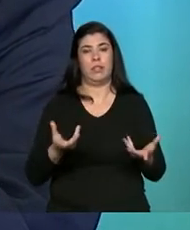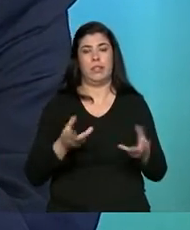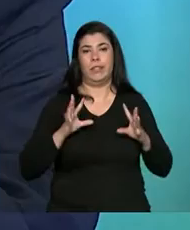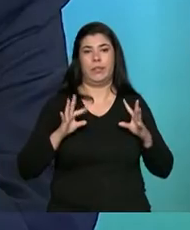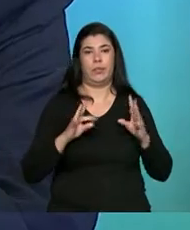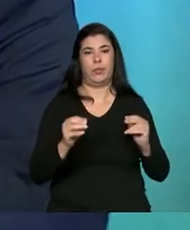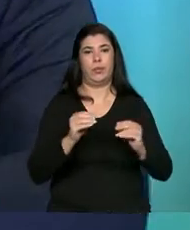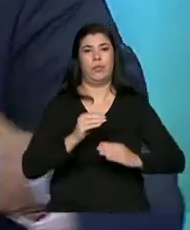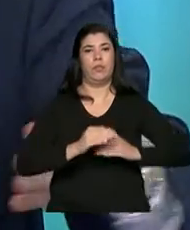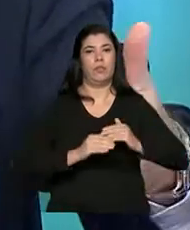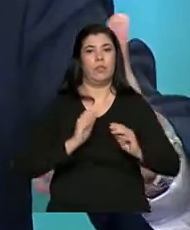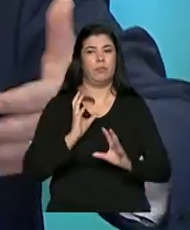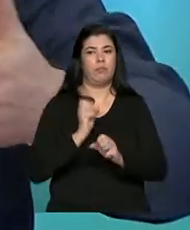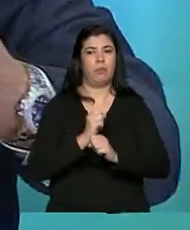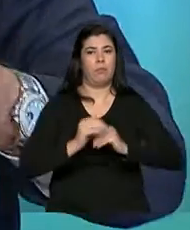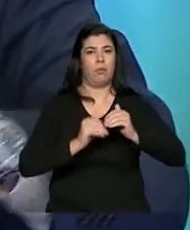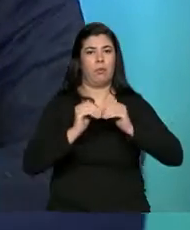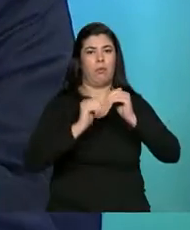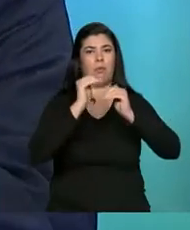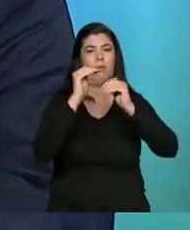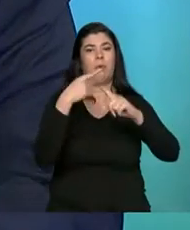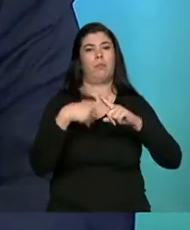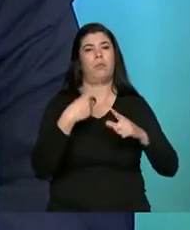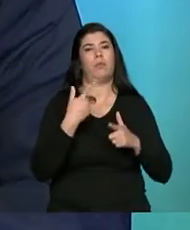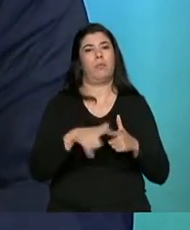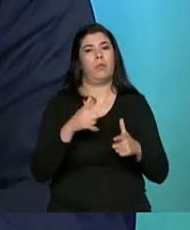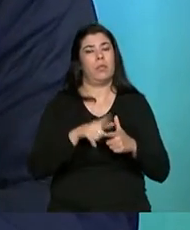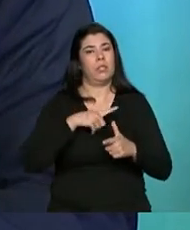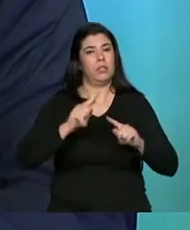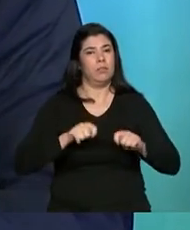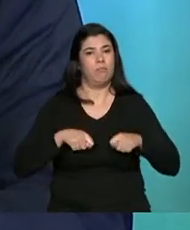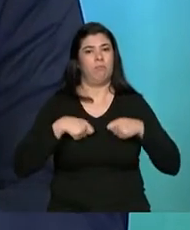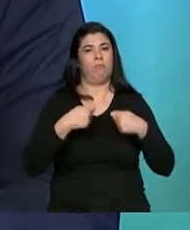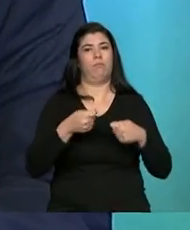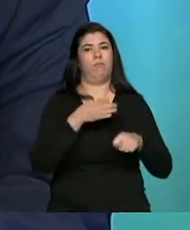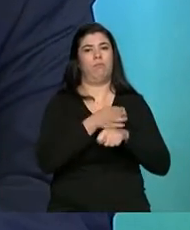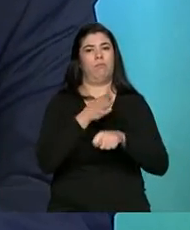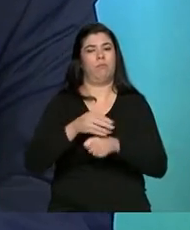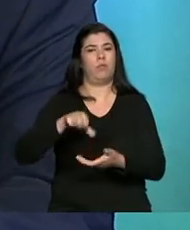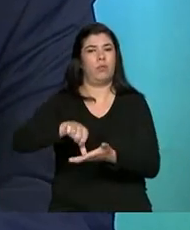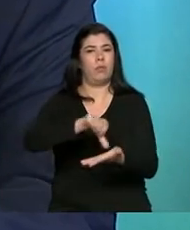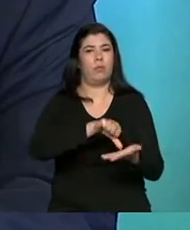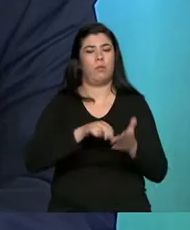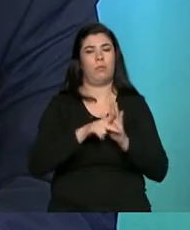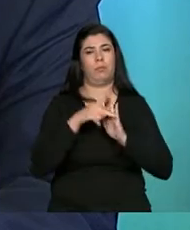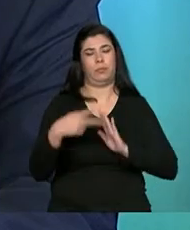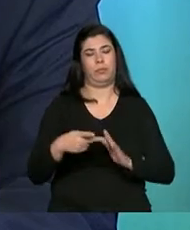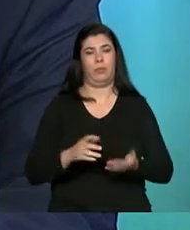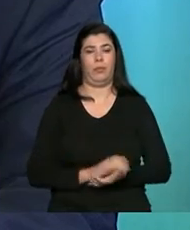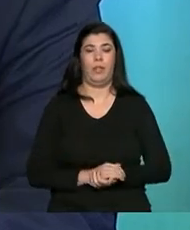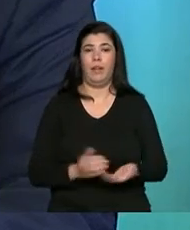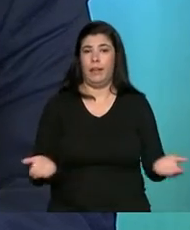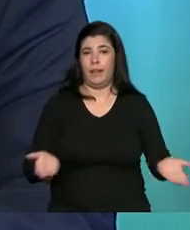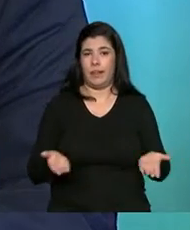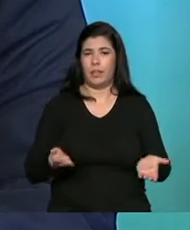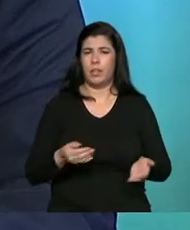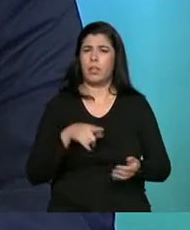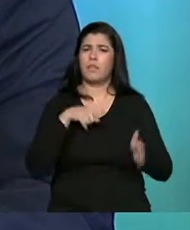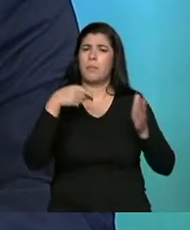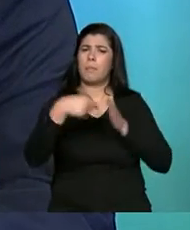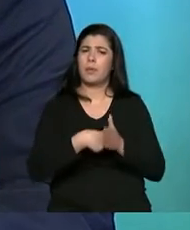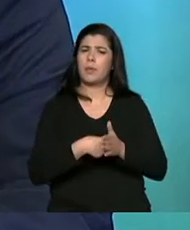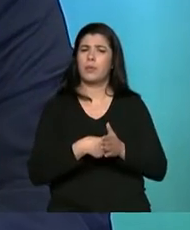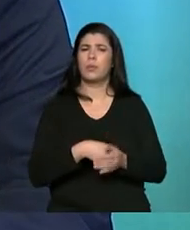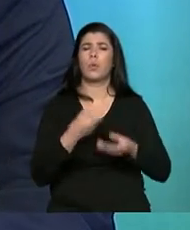se acumulando em função do grande esforço de investimento no setor agora a outra pergunta não